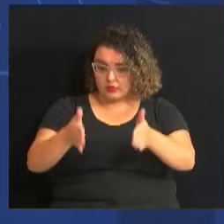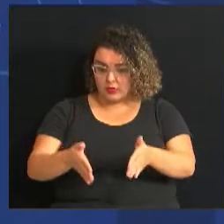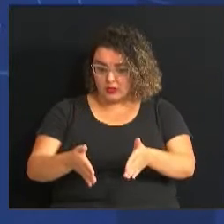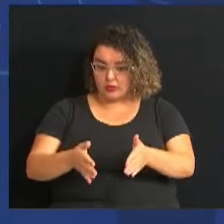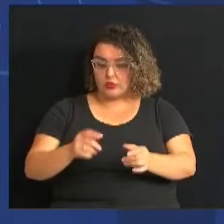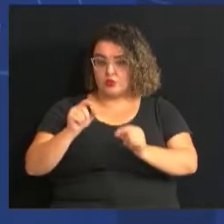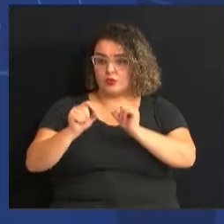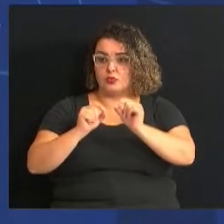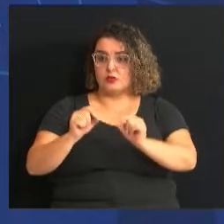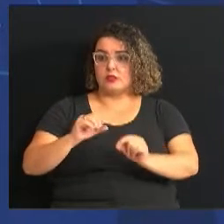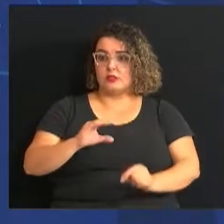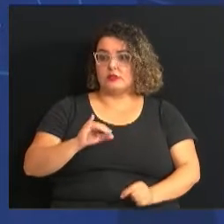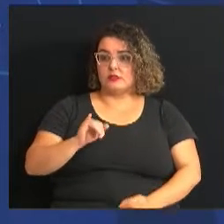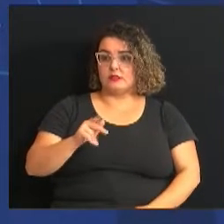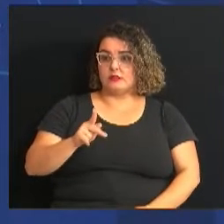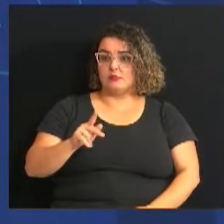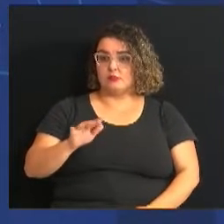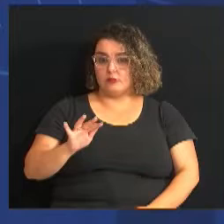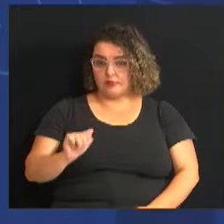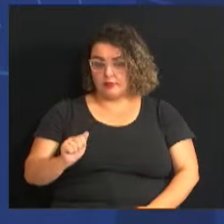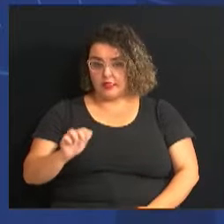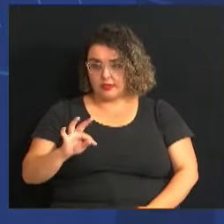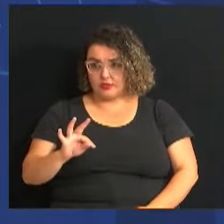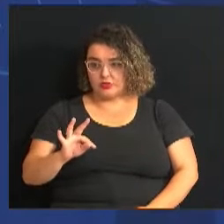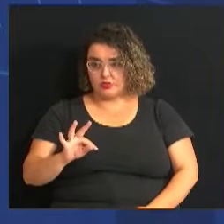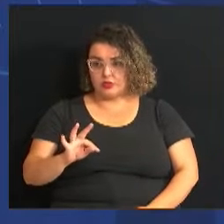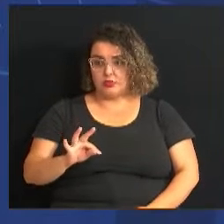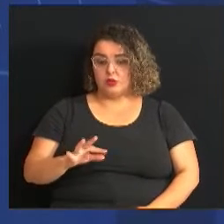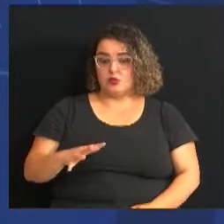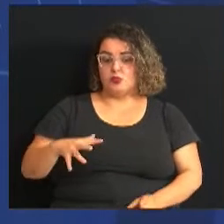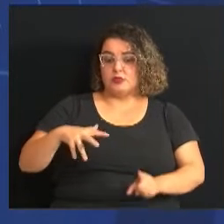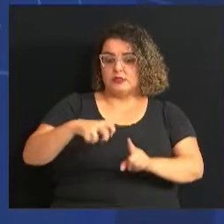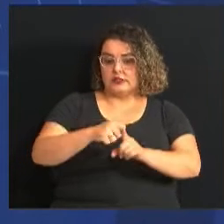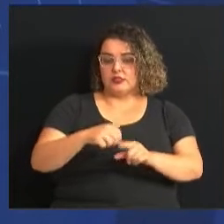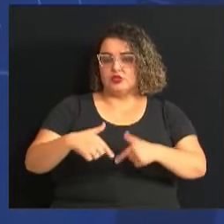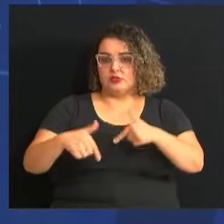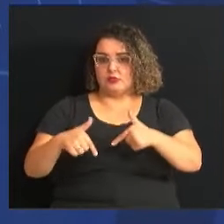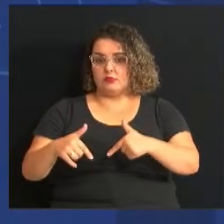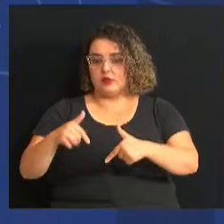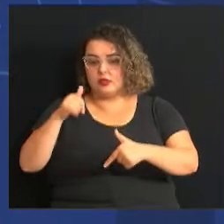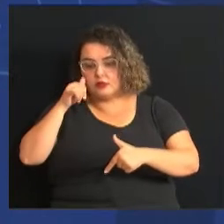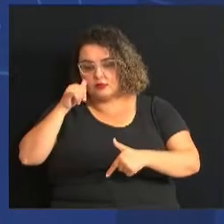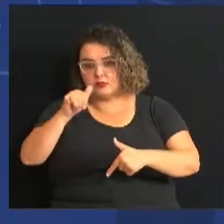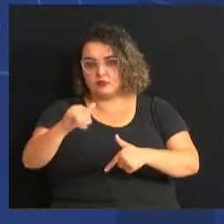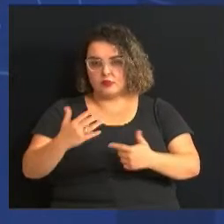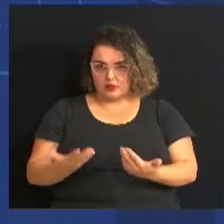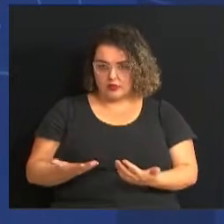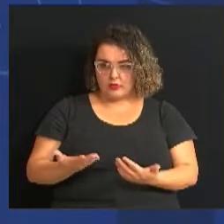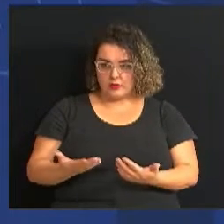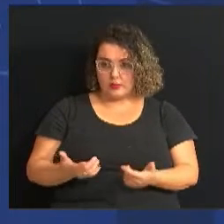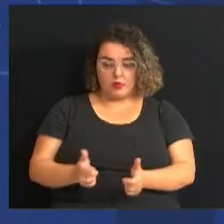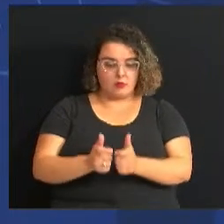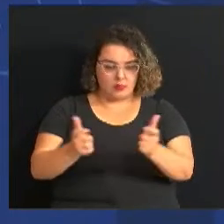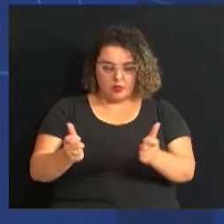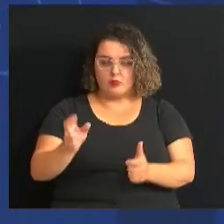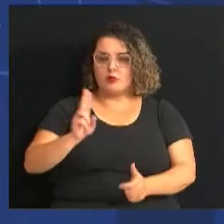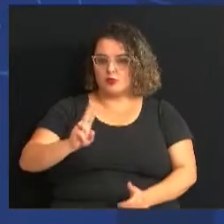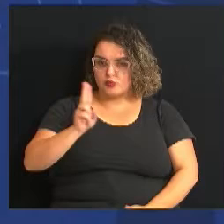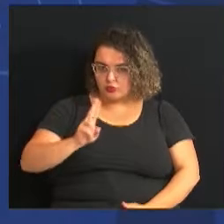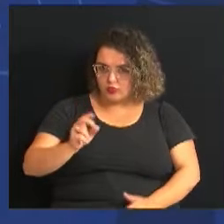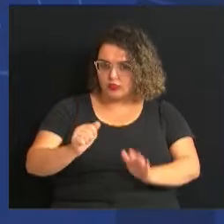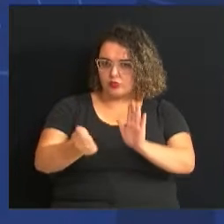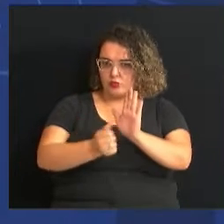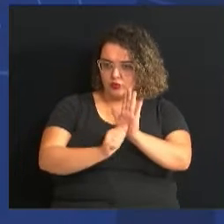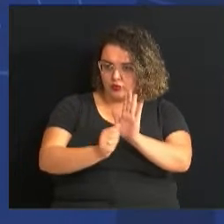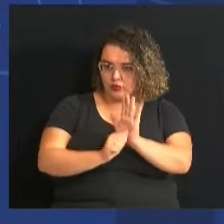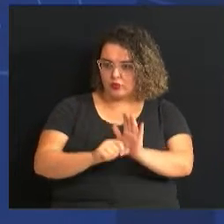da CIPAT, da Semana de Prevenção ao Acidente de Trabalho, porque muito desses acidentes é por conta do uso e abuso de drogas. Então, esse